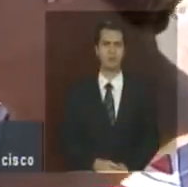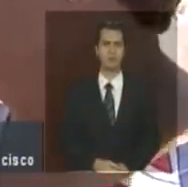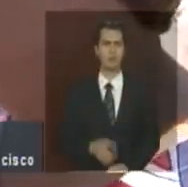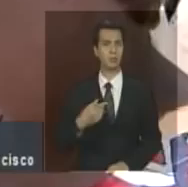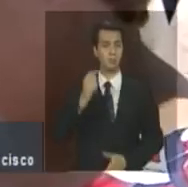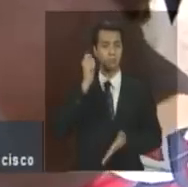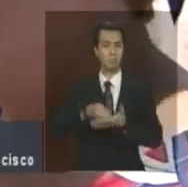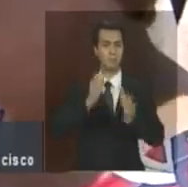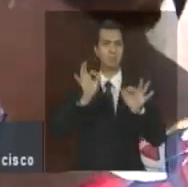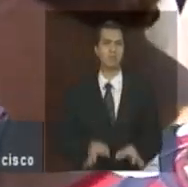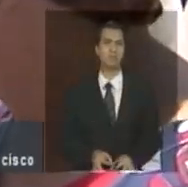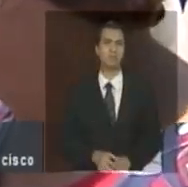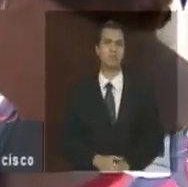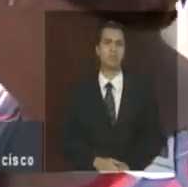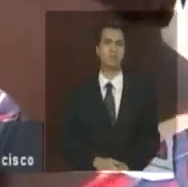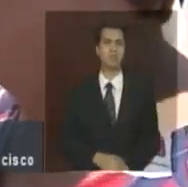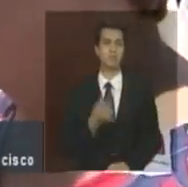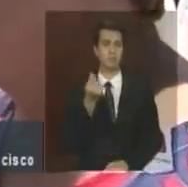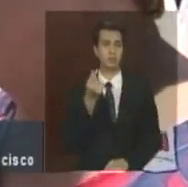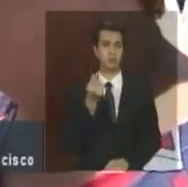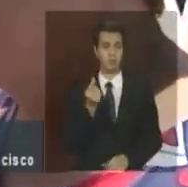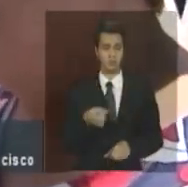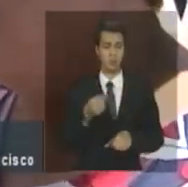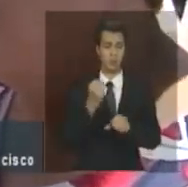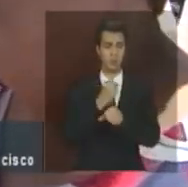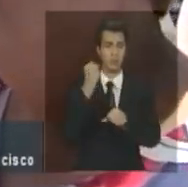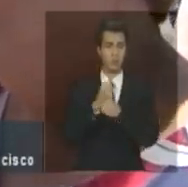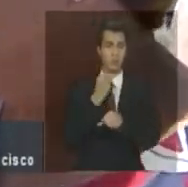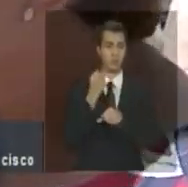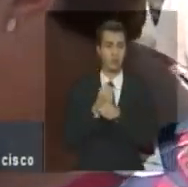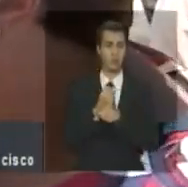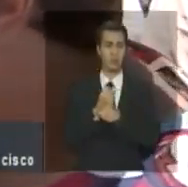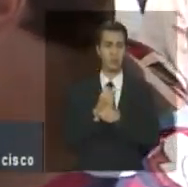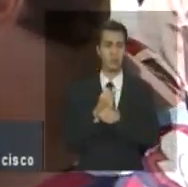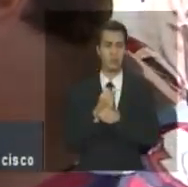Nós não atrasamos pagamento. O dinheiro desta obra é